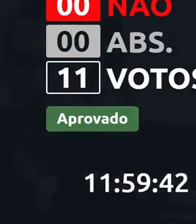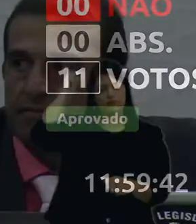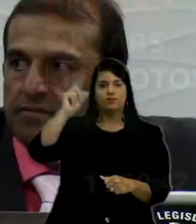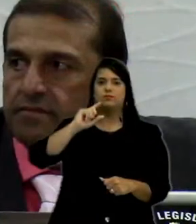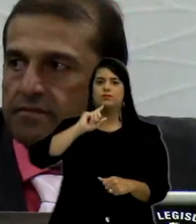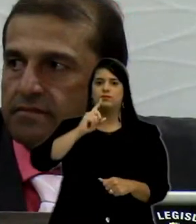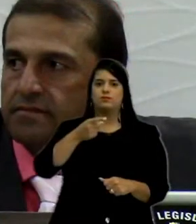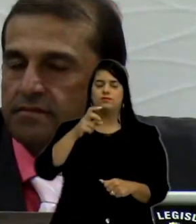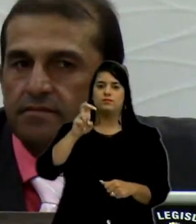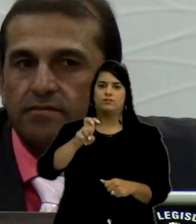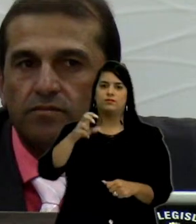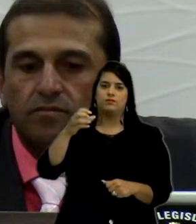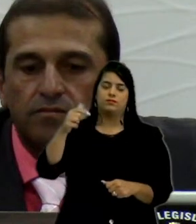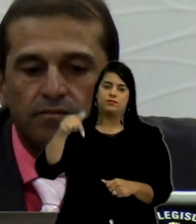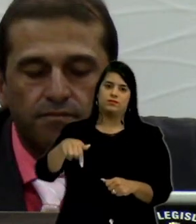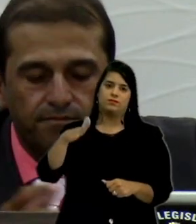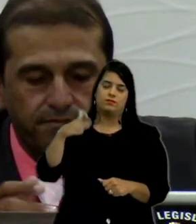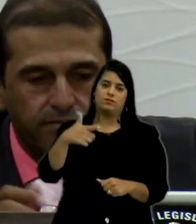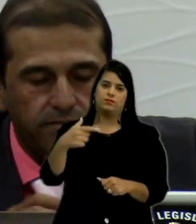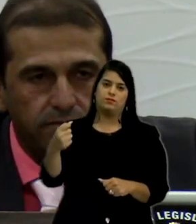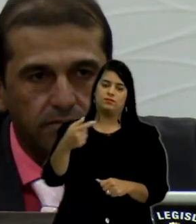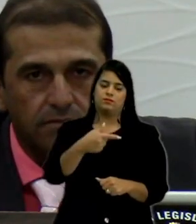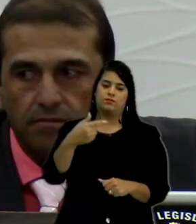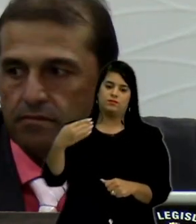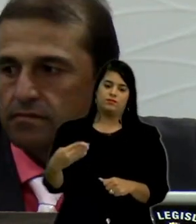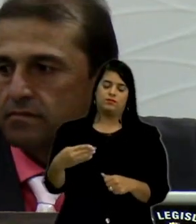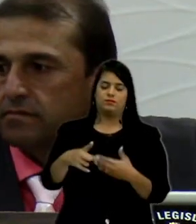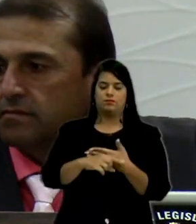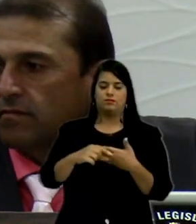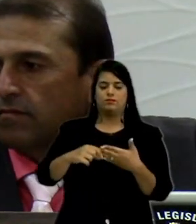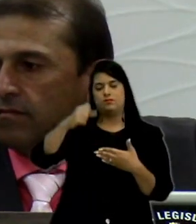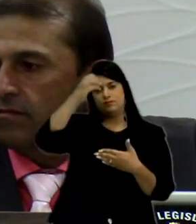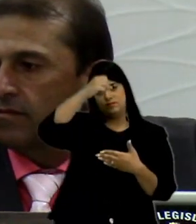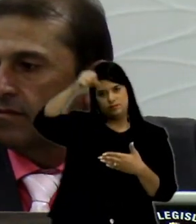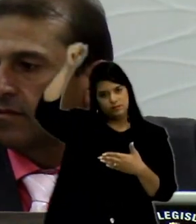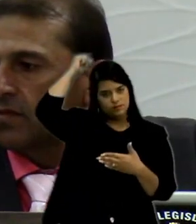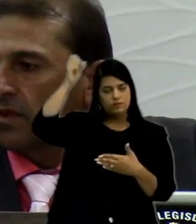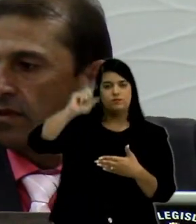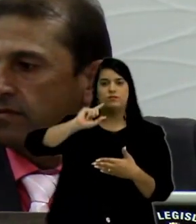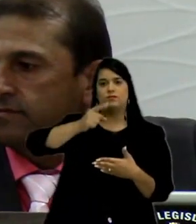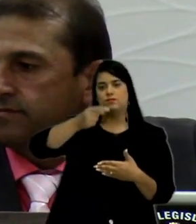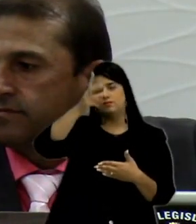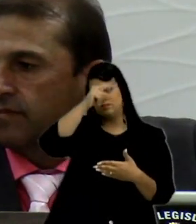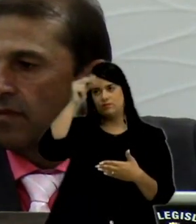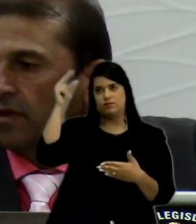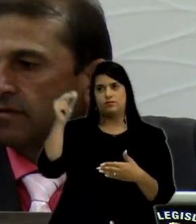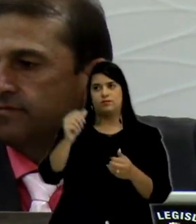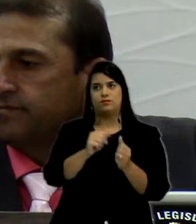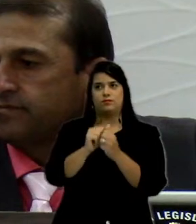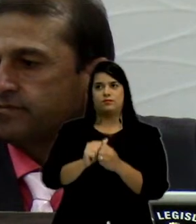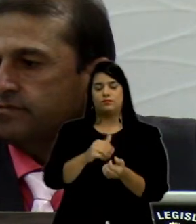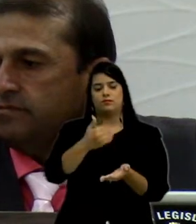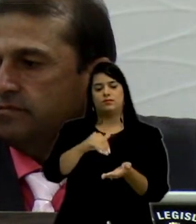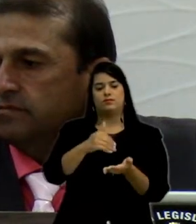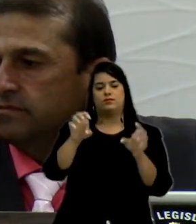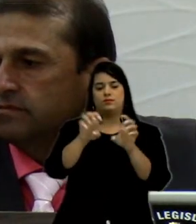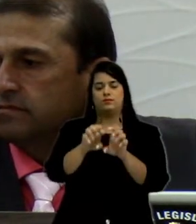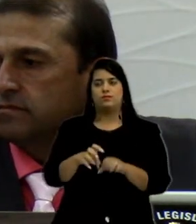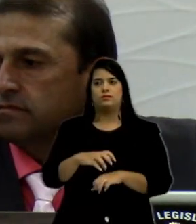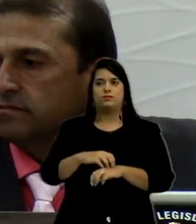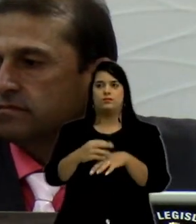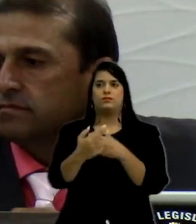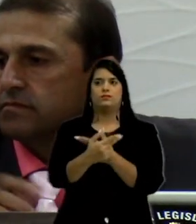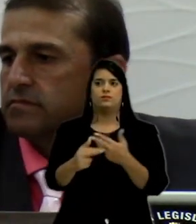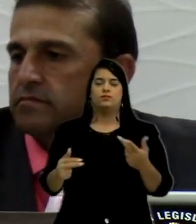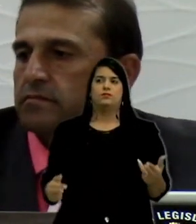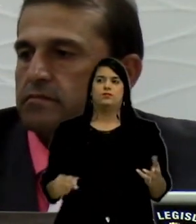Indicação 57/2024 de autoria do vereador Cid Cleide do Hospital, que indica ao prefeito que, por meio da Secretaria Municipal de Infraestrutura,